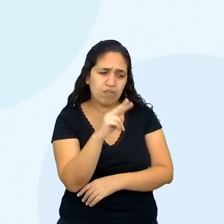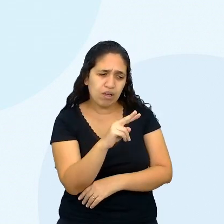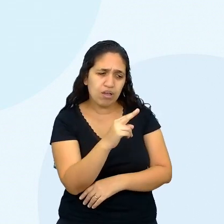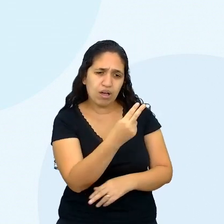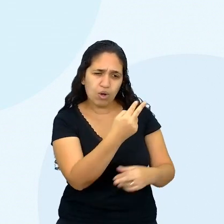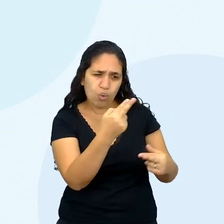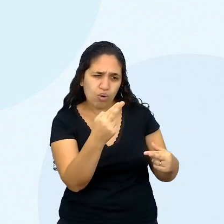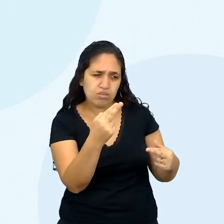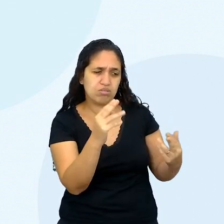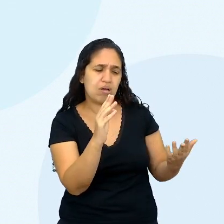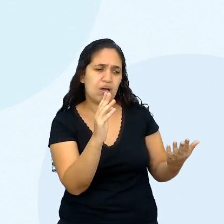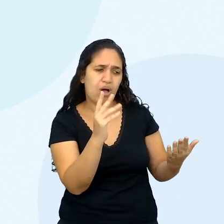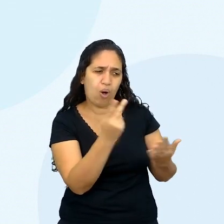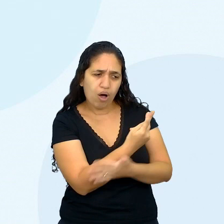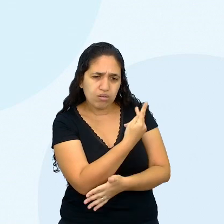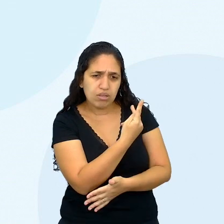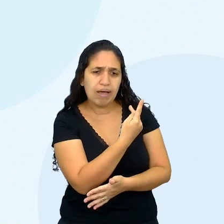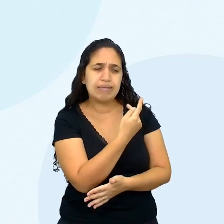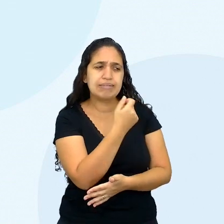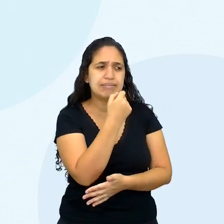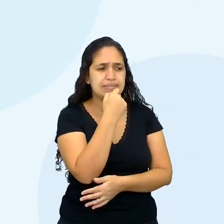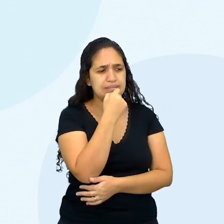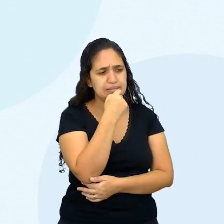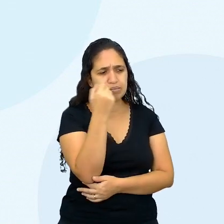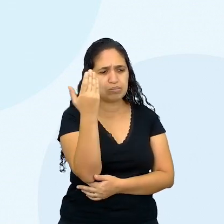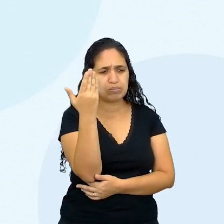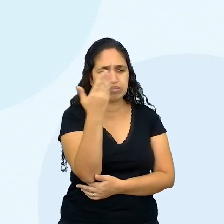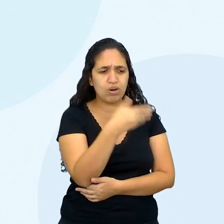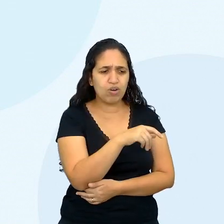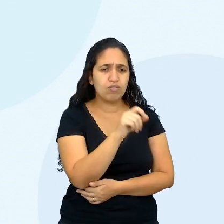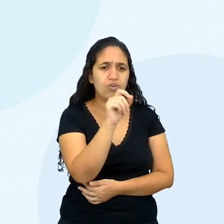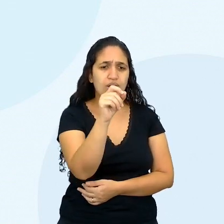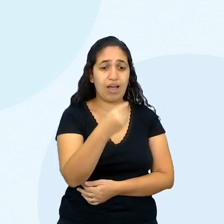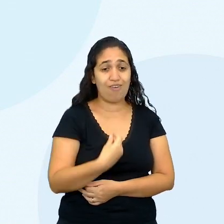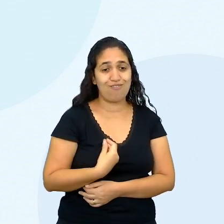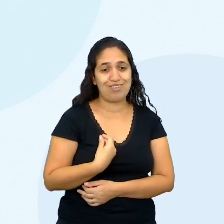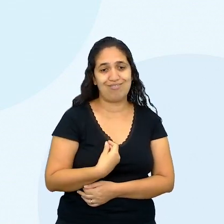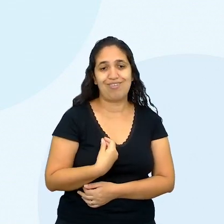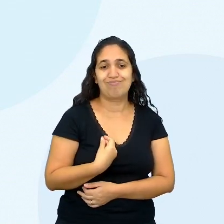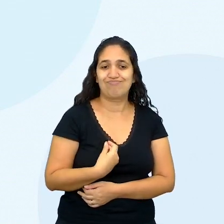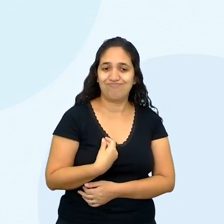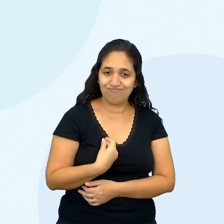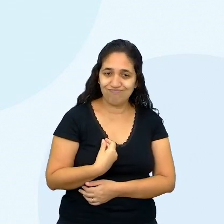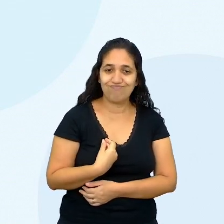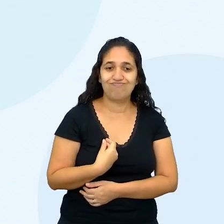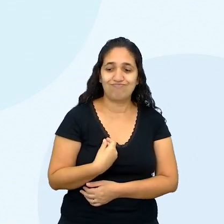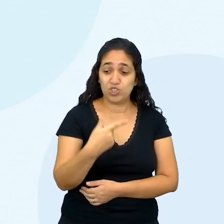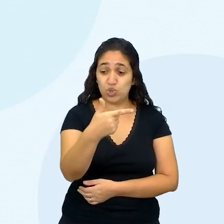eventos que colocam à prova a vida das pessoas, né? A vida de outras formas